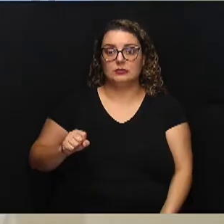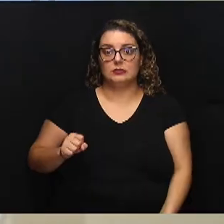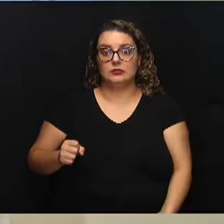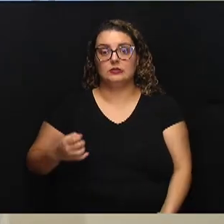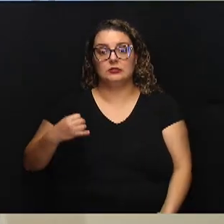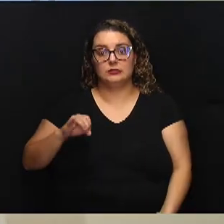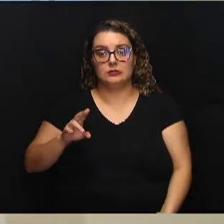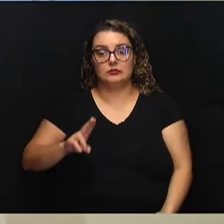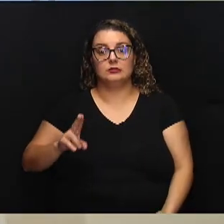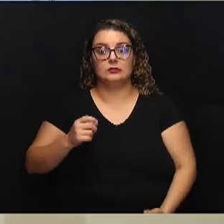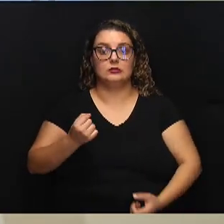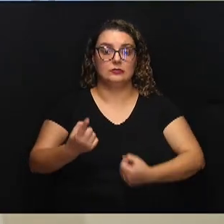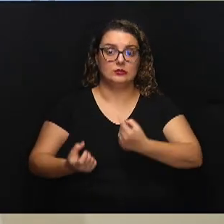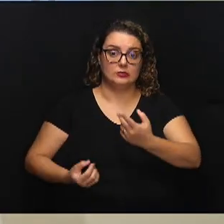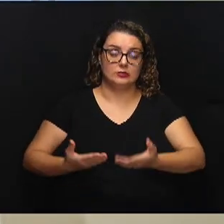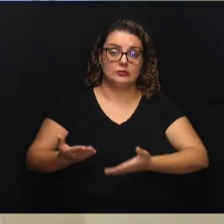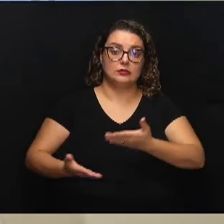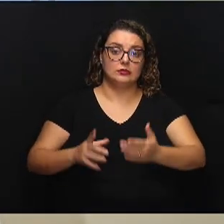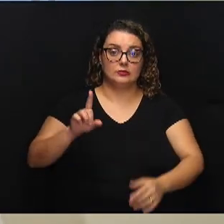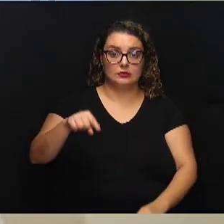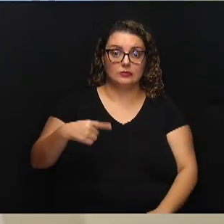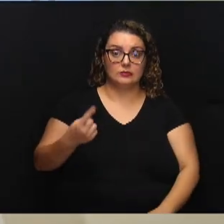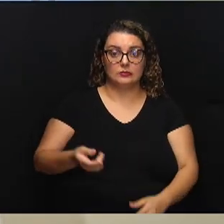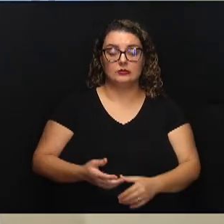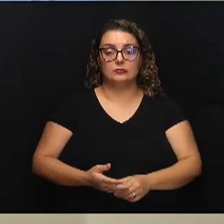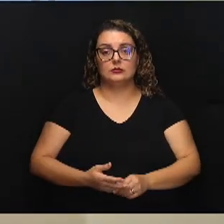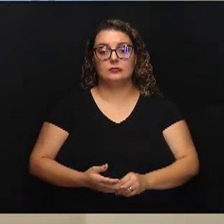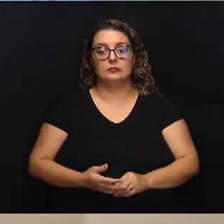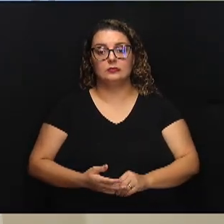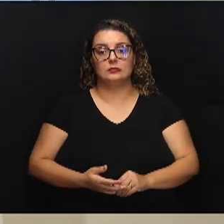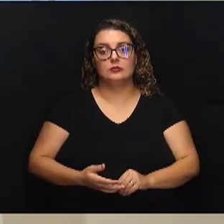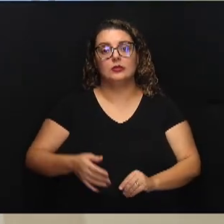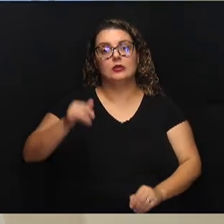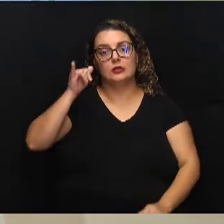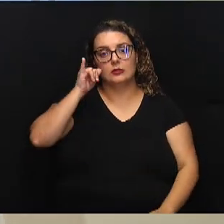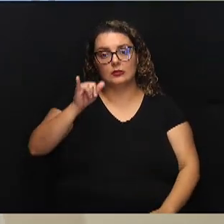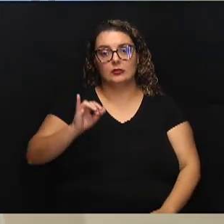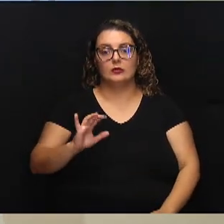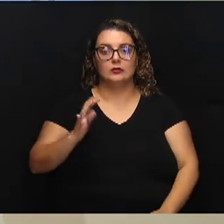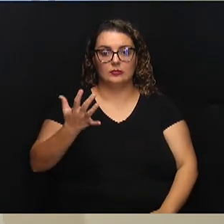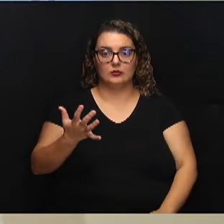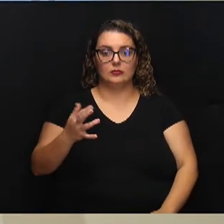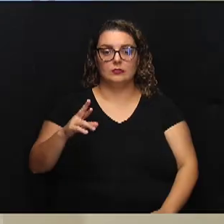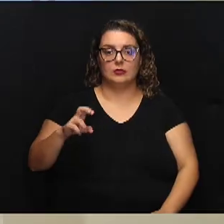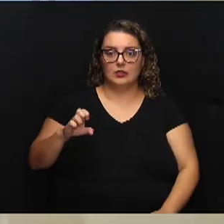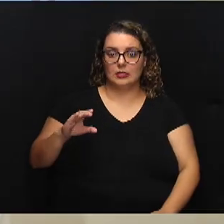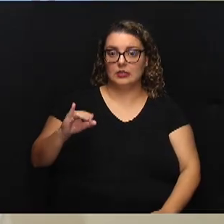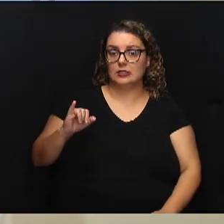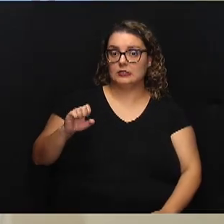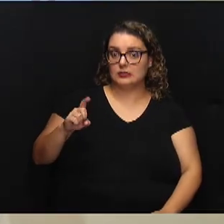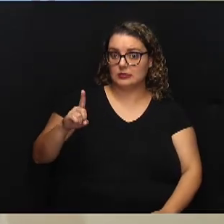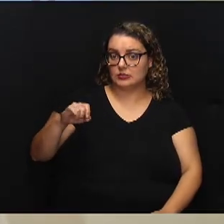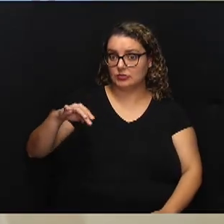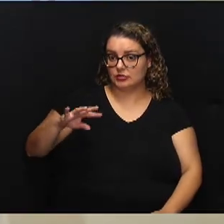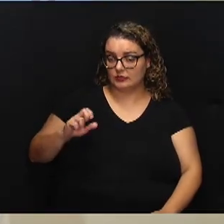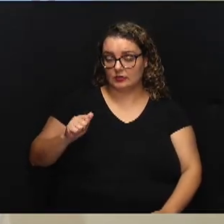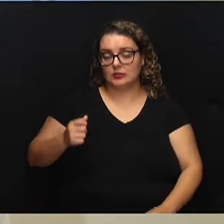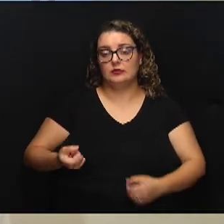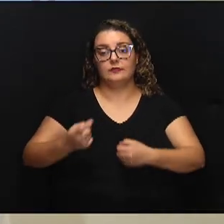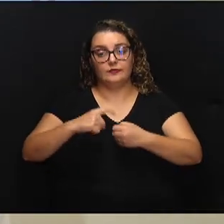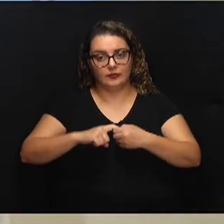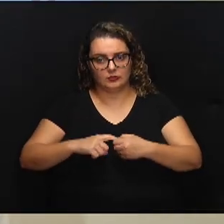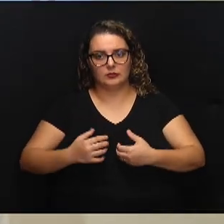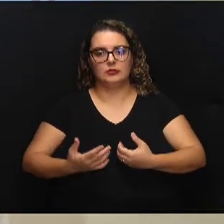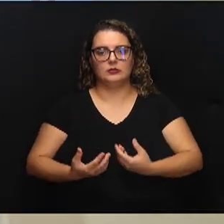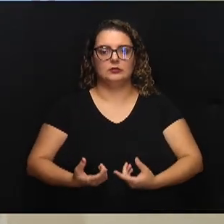utilizando algum tipo de tratamento posteriormente para evitar que ocorra uma recidiva da doença. Esse acompanhamento,